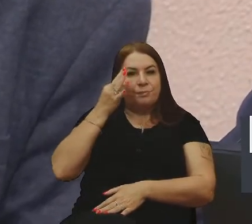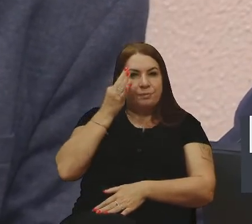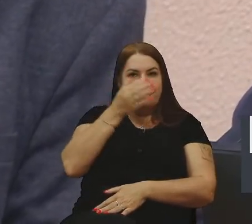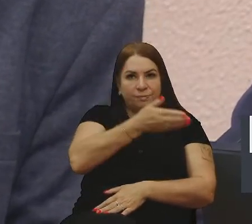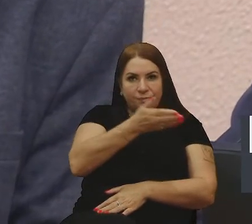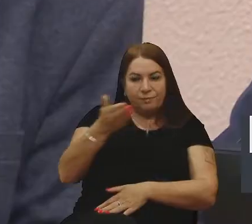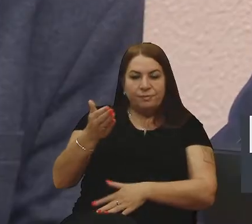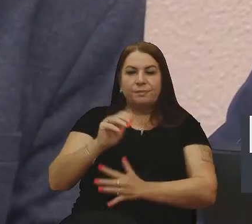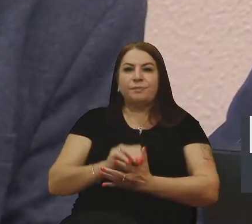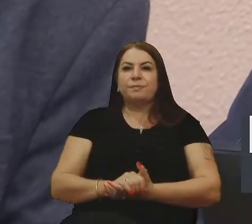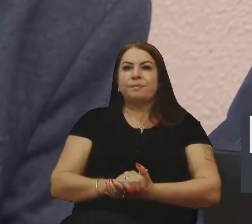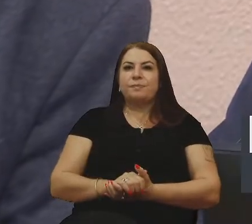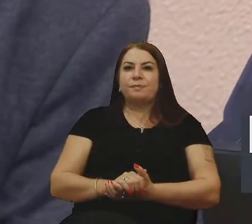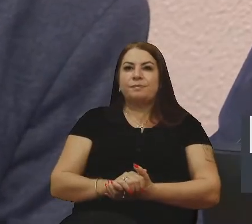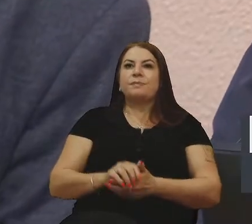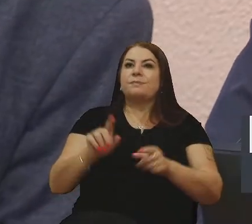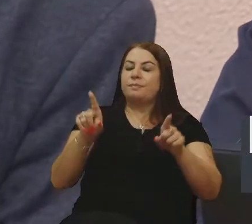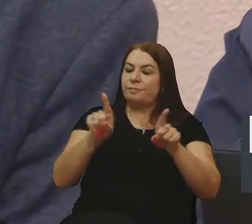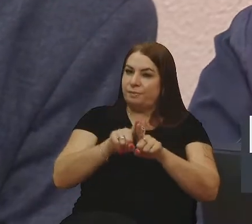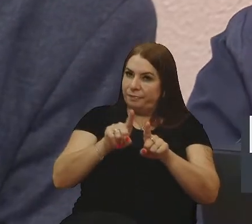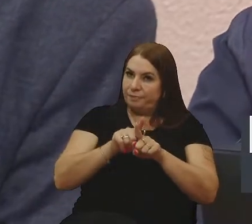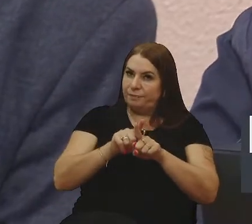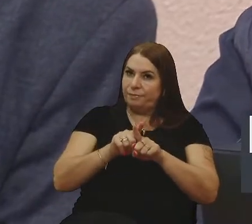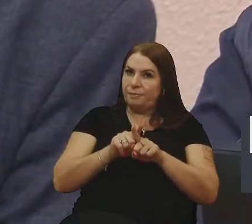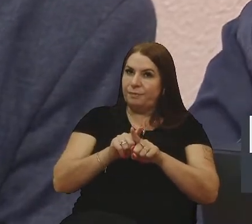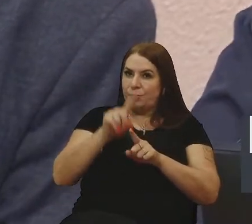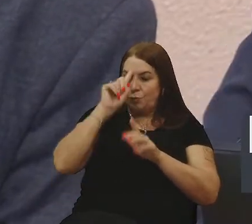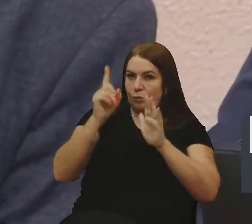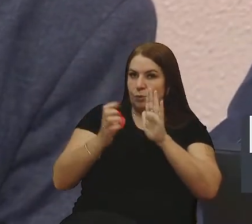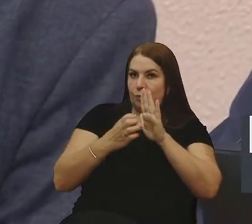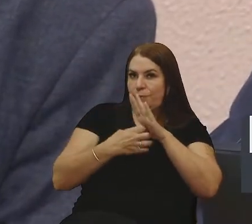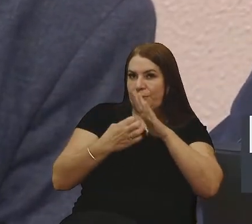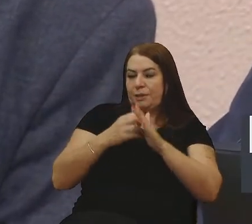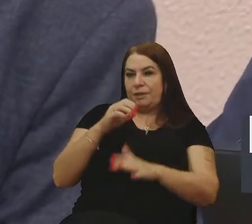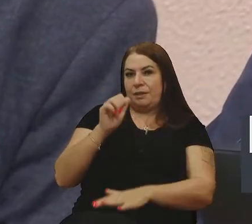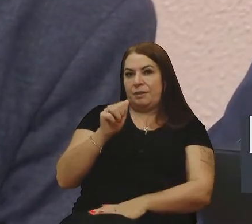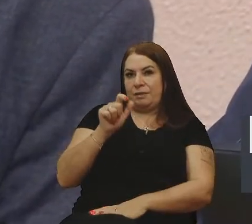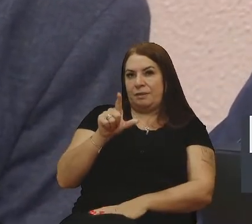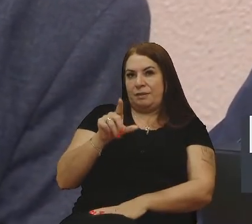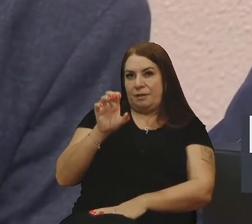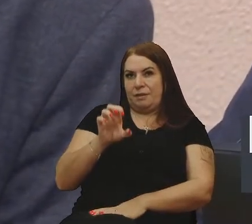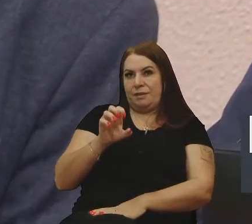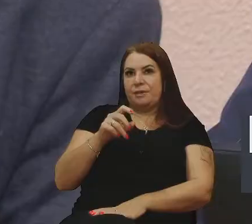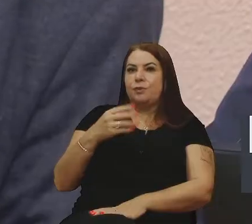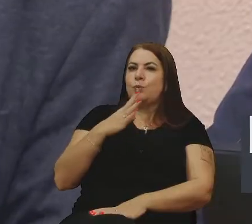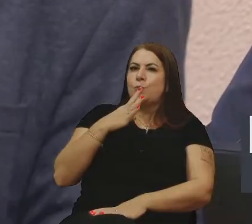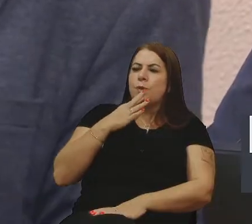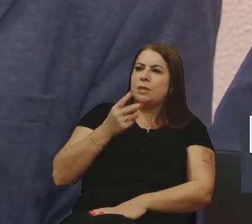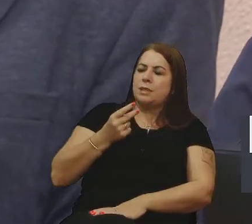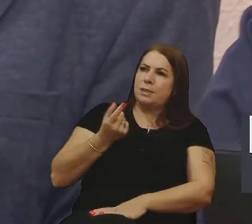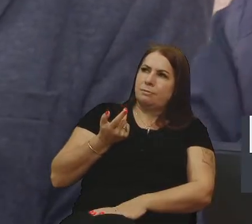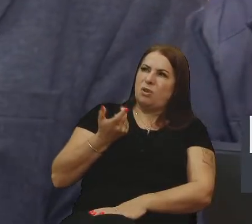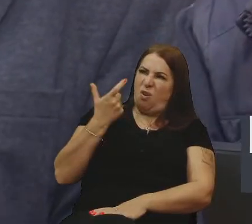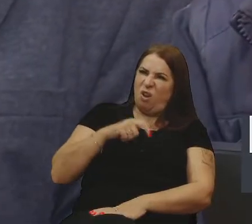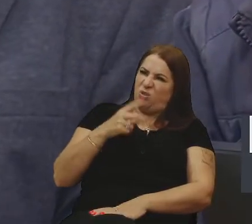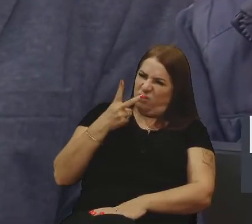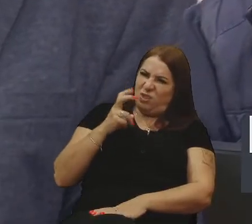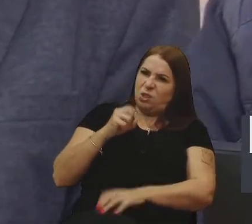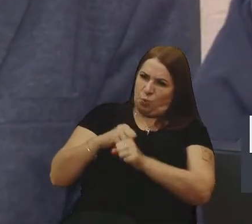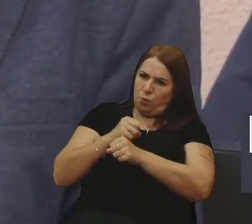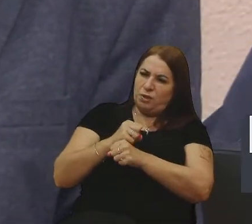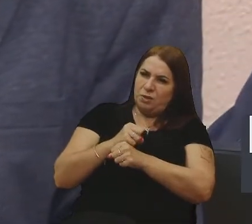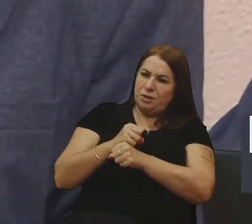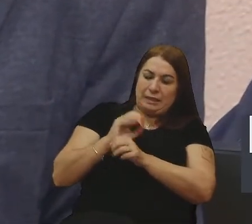de Vossas Excelências, e também o empresário Alex Xavier, que depois ele vai falar que nós nos conhecemos, eu acho que há uns 25 anos, né, Alex?